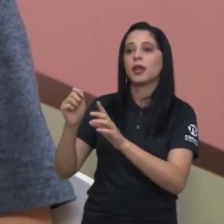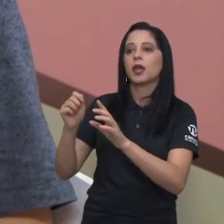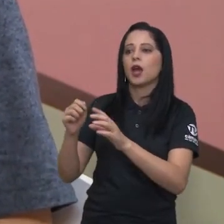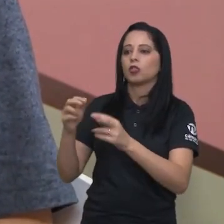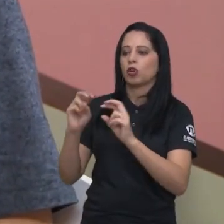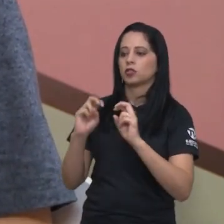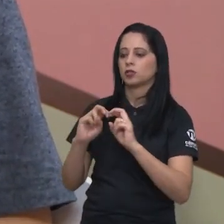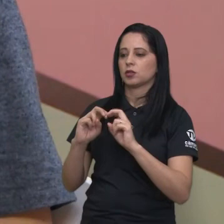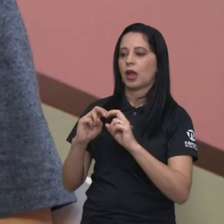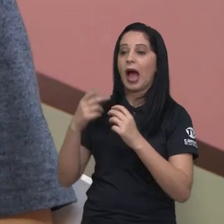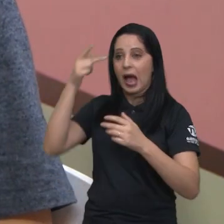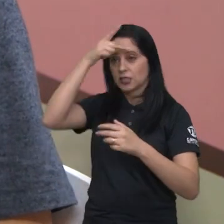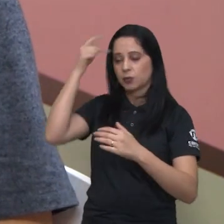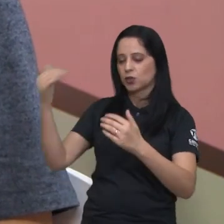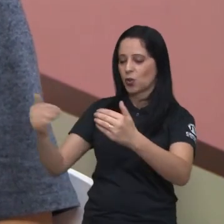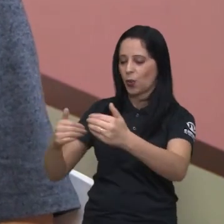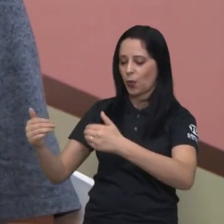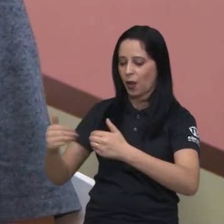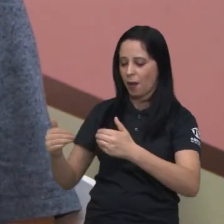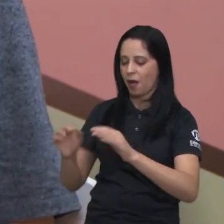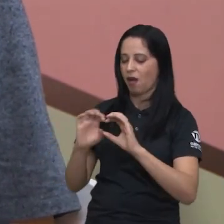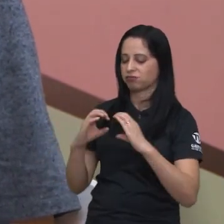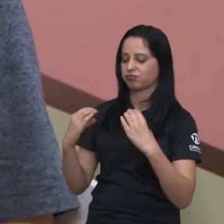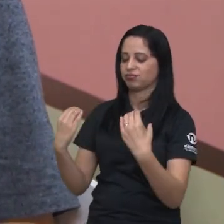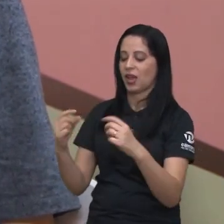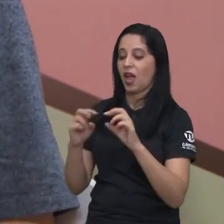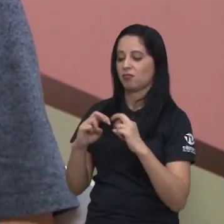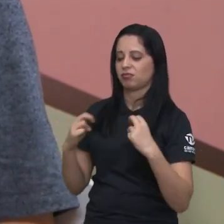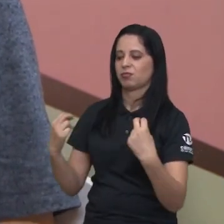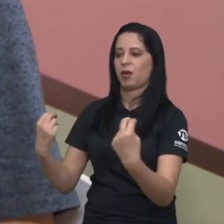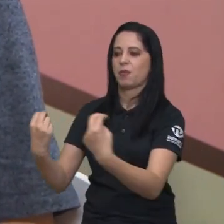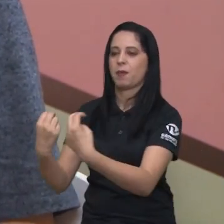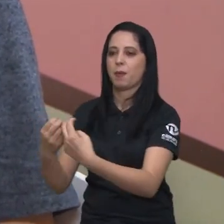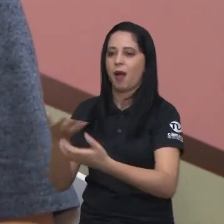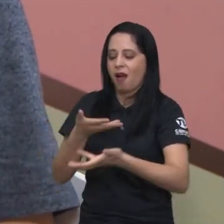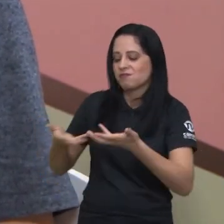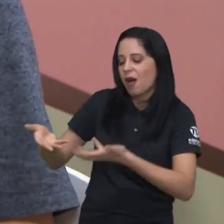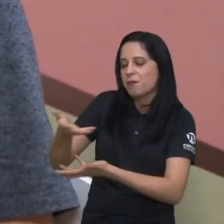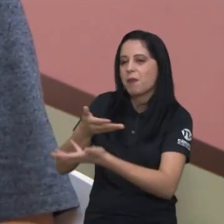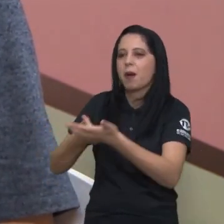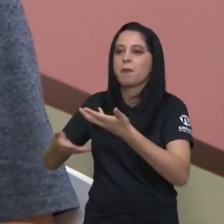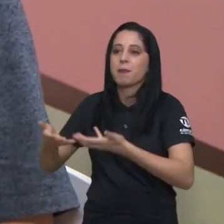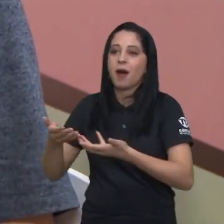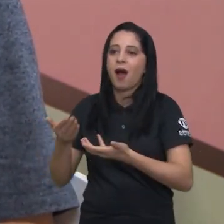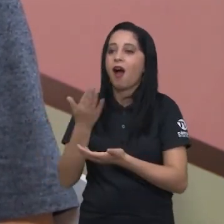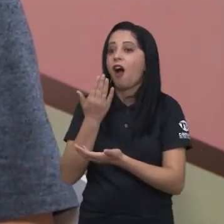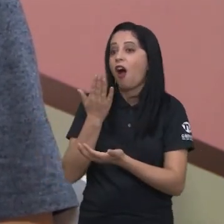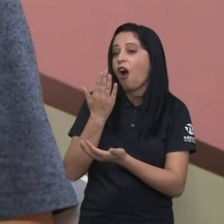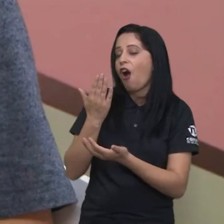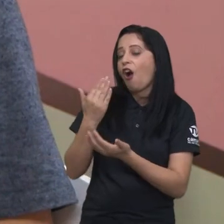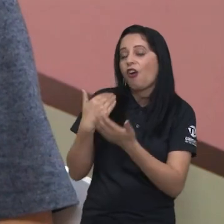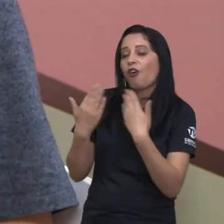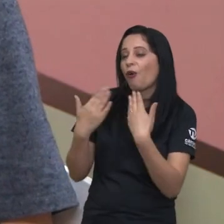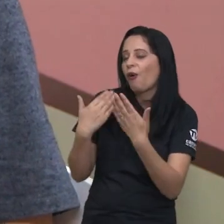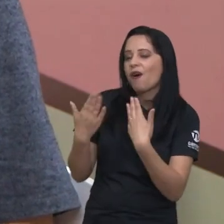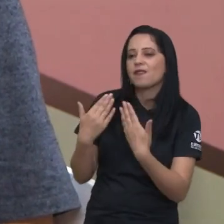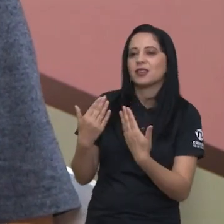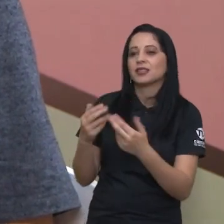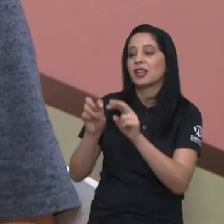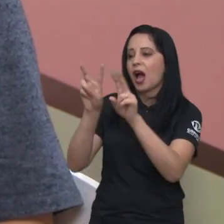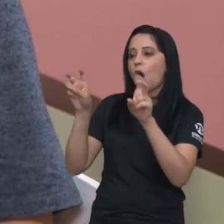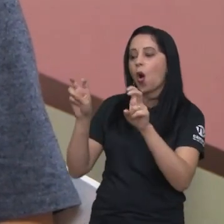uma plantinha, como cultivar, qual parte é comestível, o valor nutricional, os benefícios, os compostos antioxidantes que